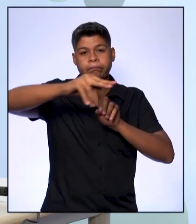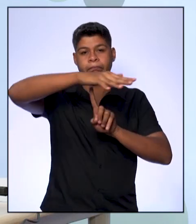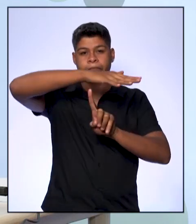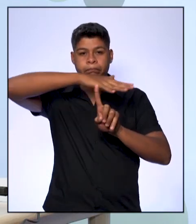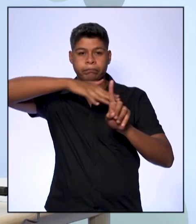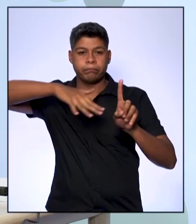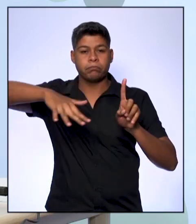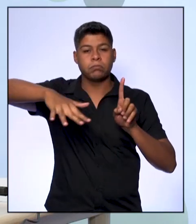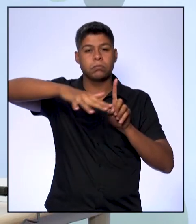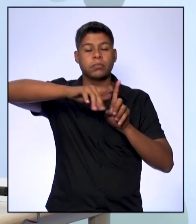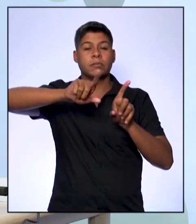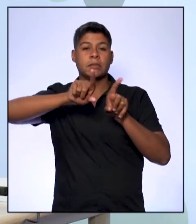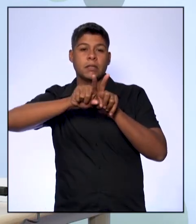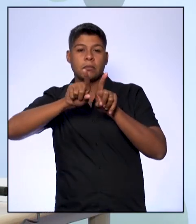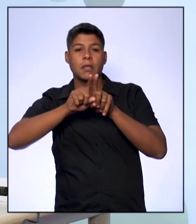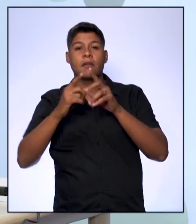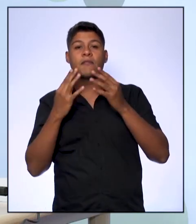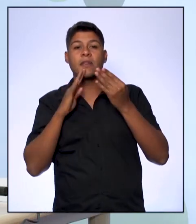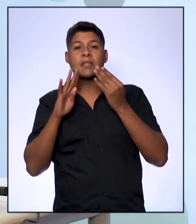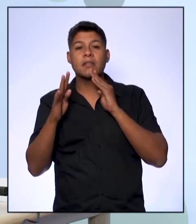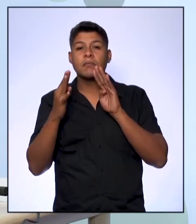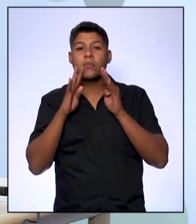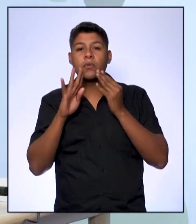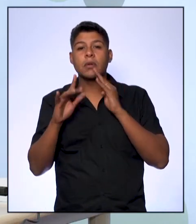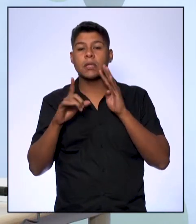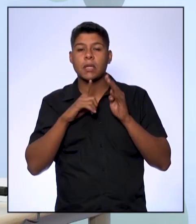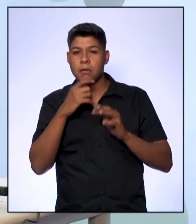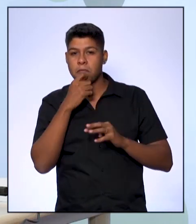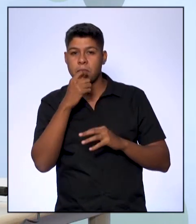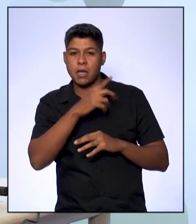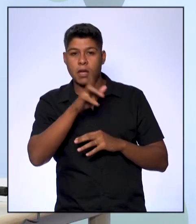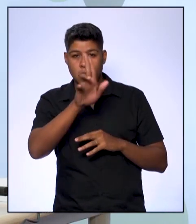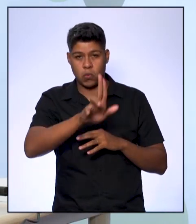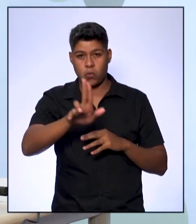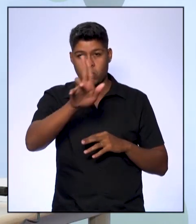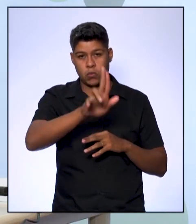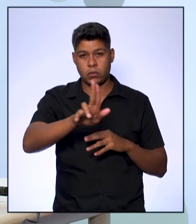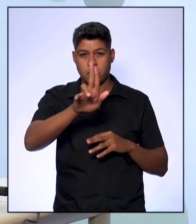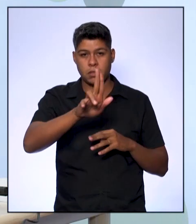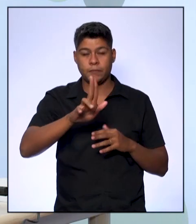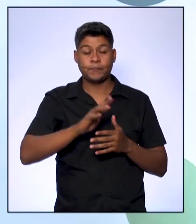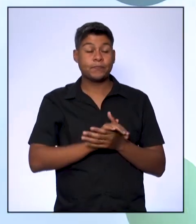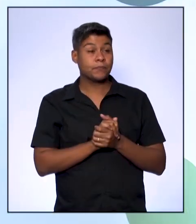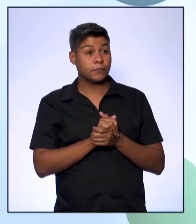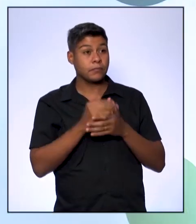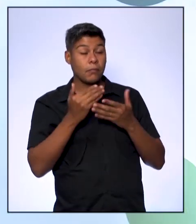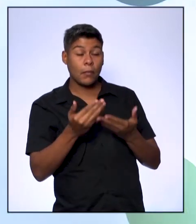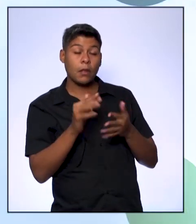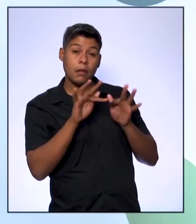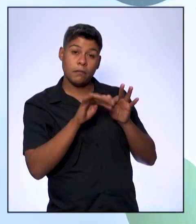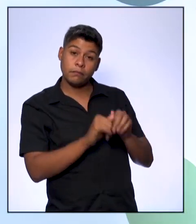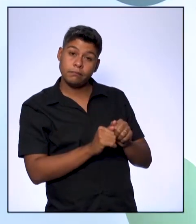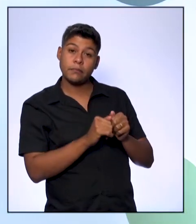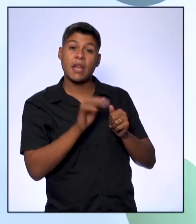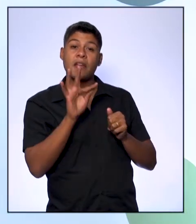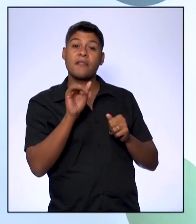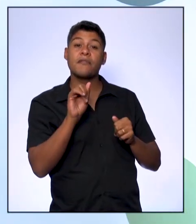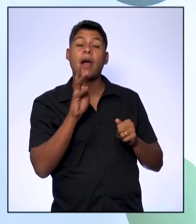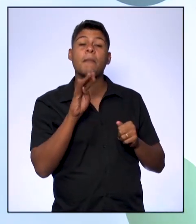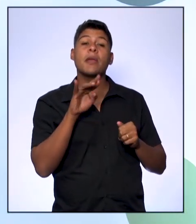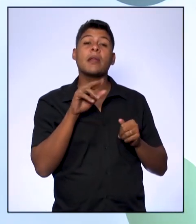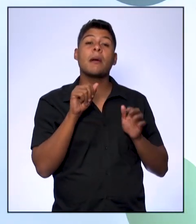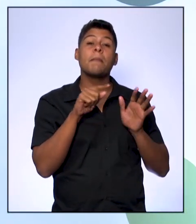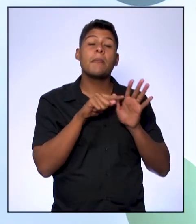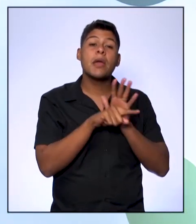prato que vocês têm é o facebook tem muitos memes e muitos postos que usa muitas figuras de linguagem vai ficar uma questão finalizando aqui tem a fabiana